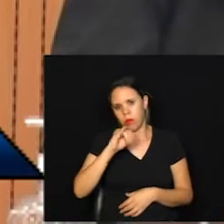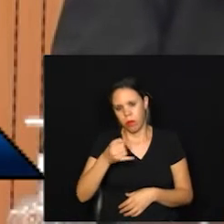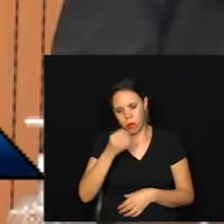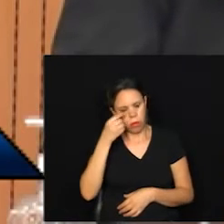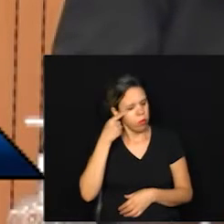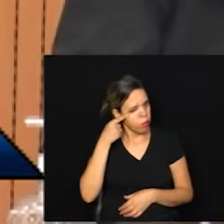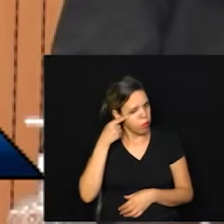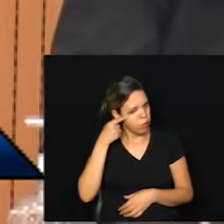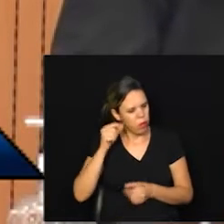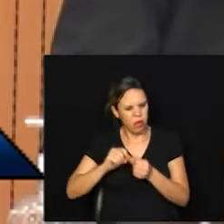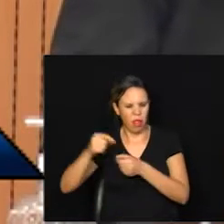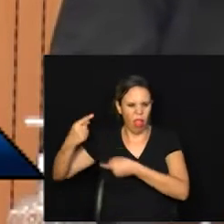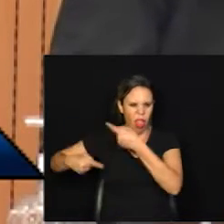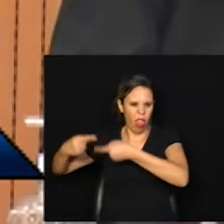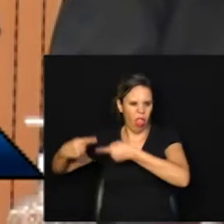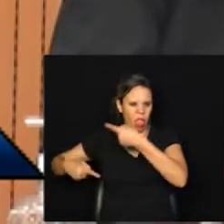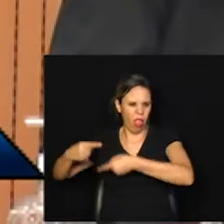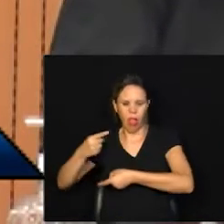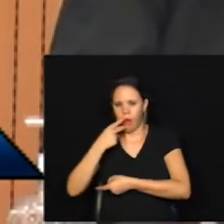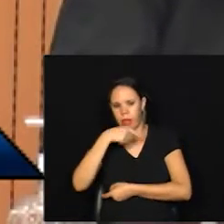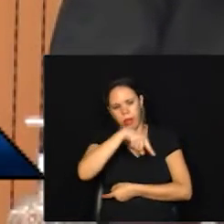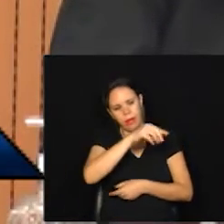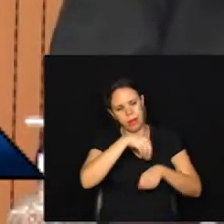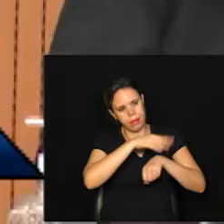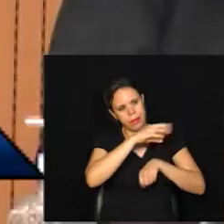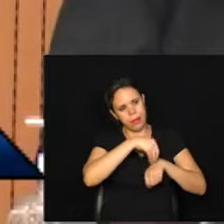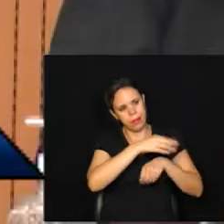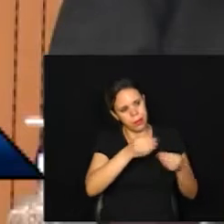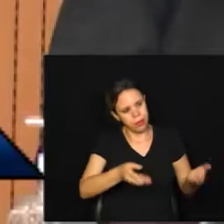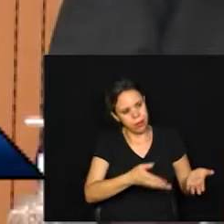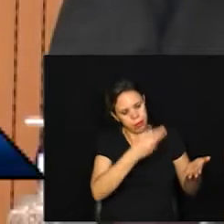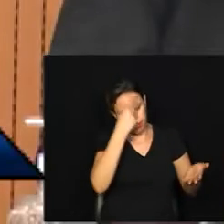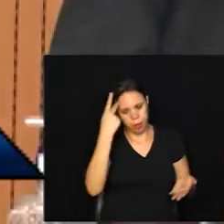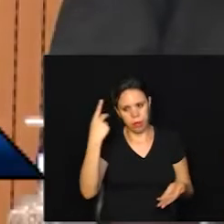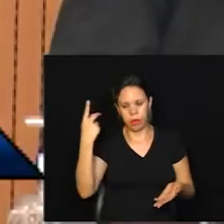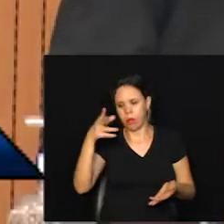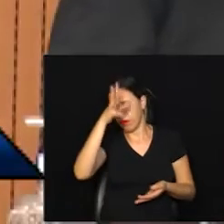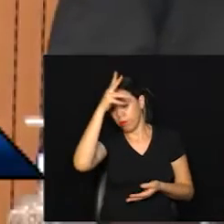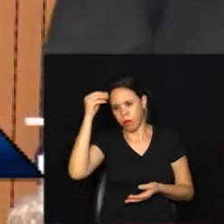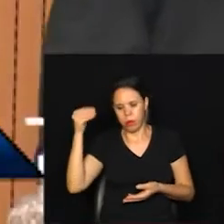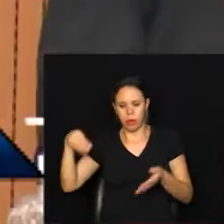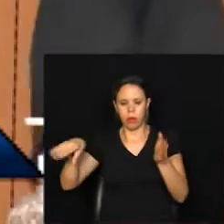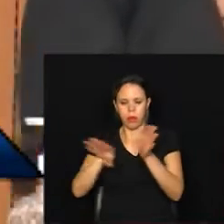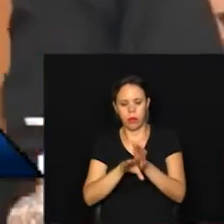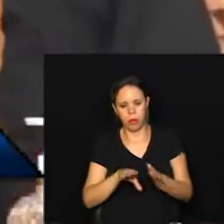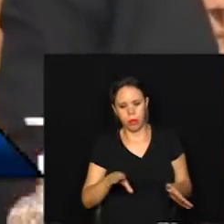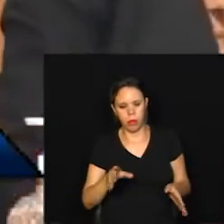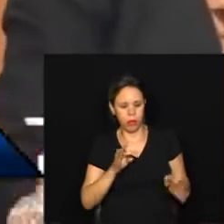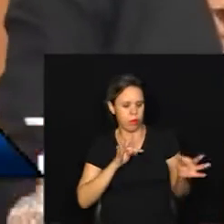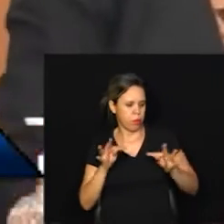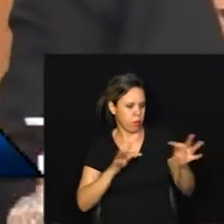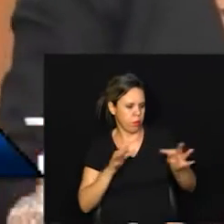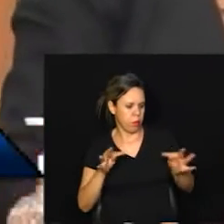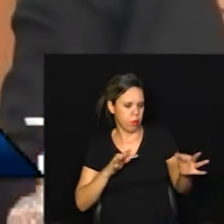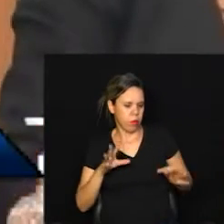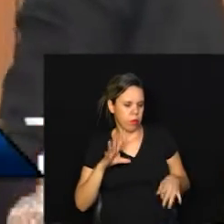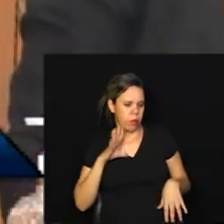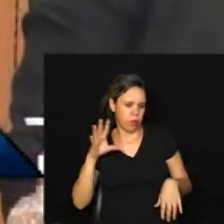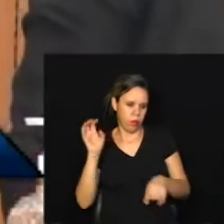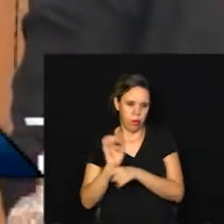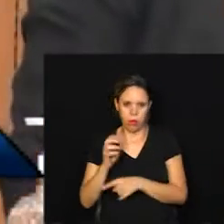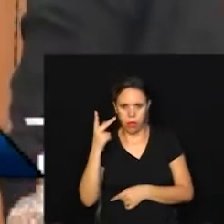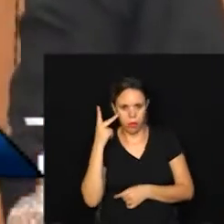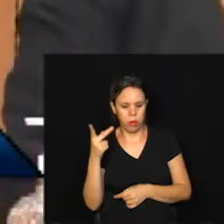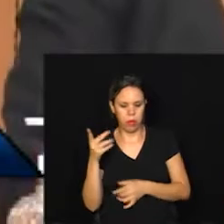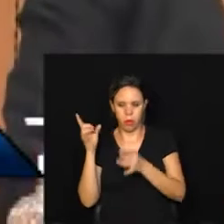faça politicagem quando ele fala que vai trazer pacientes do Amazonas para ser tratados aqui no estado de São Paulo